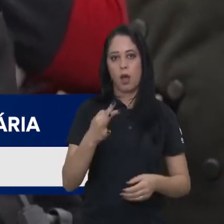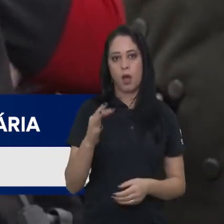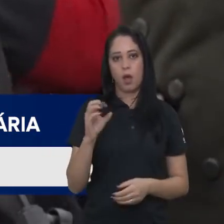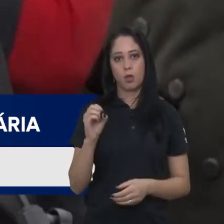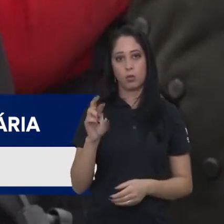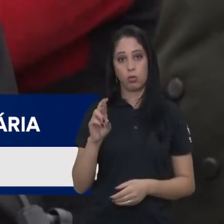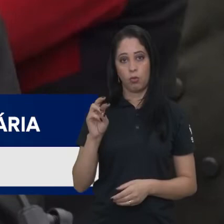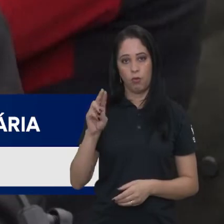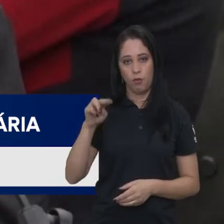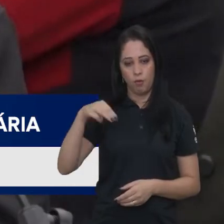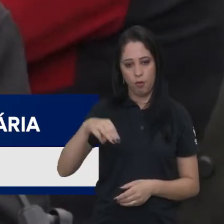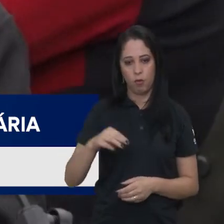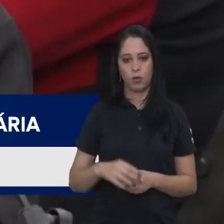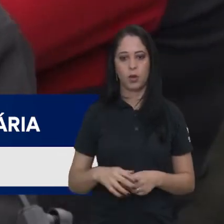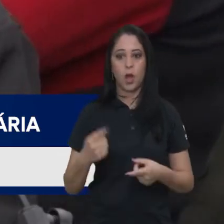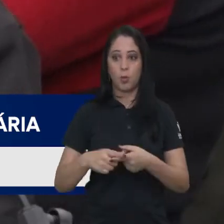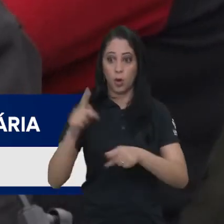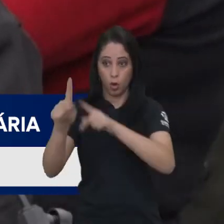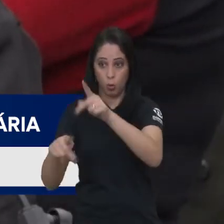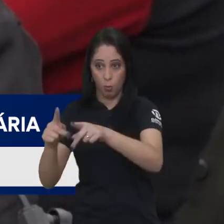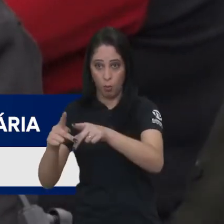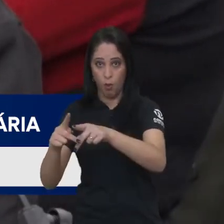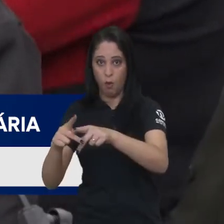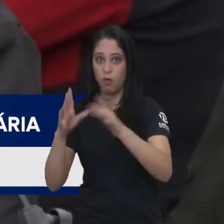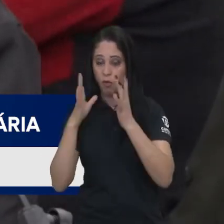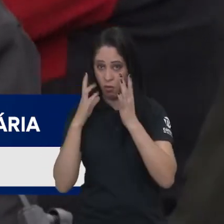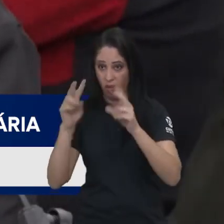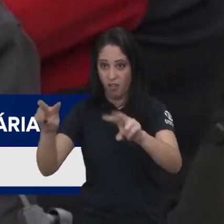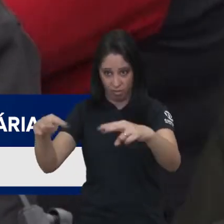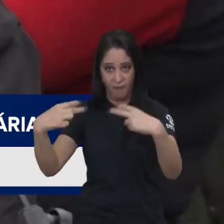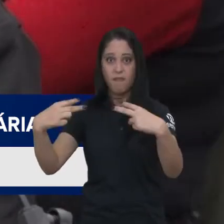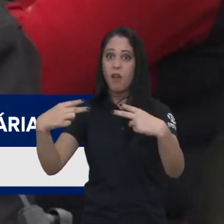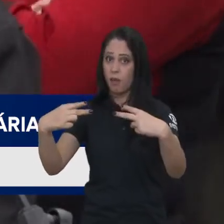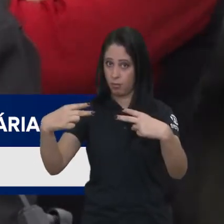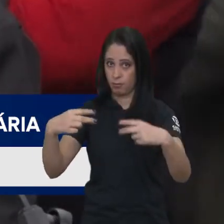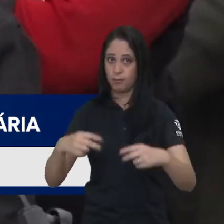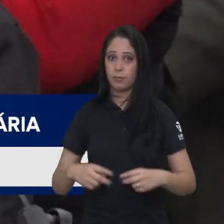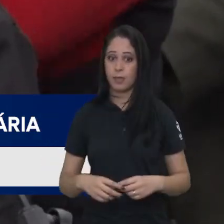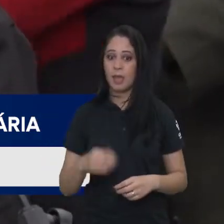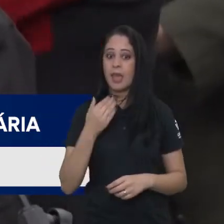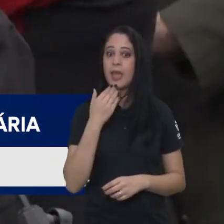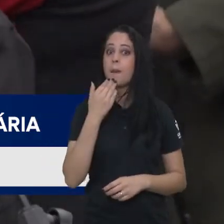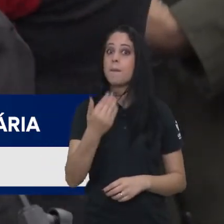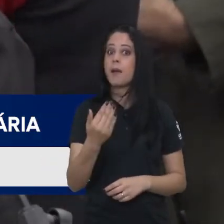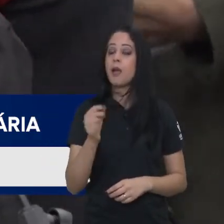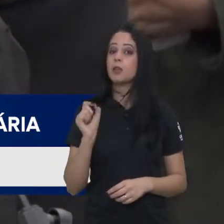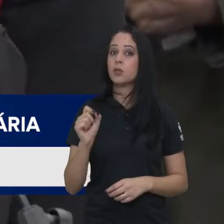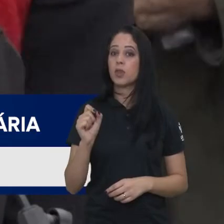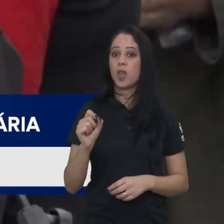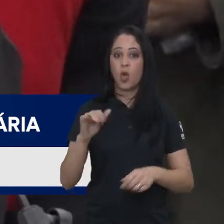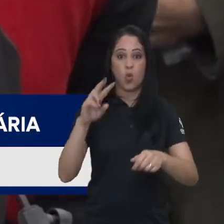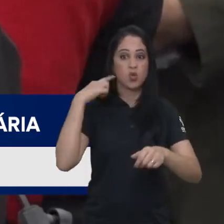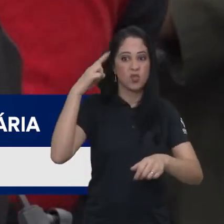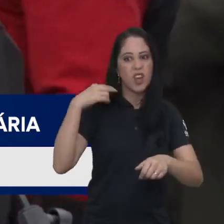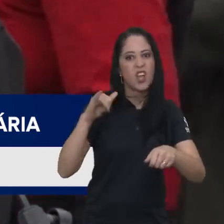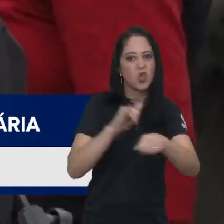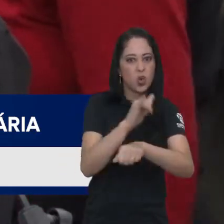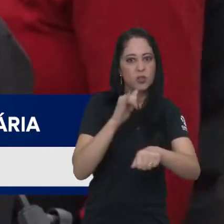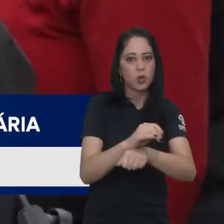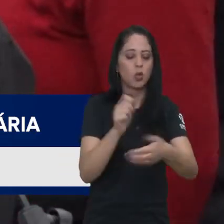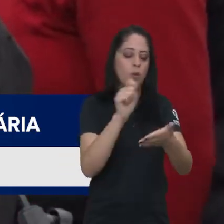porque a população está vendo e vai cobrar. E a gente pede que seja feita uma cobrança ordeira.